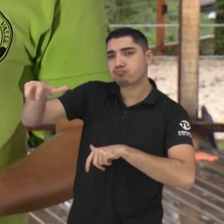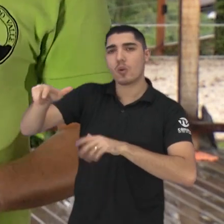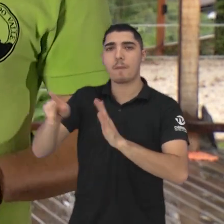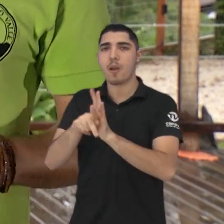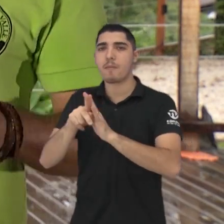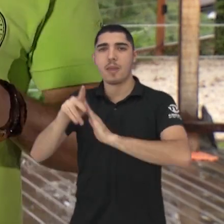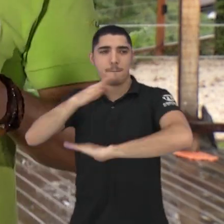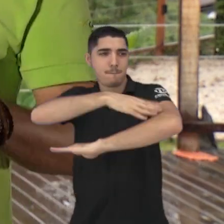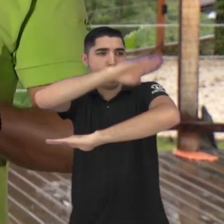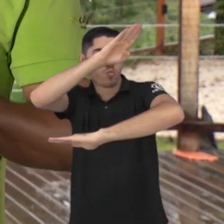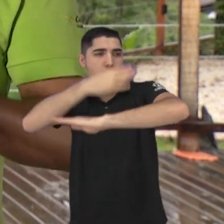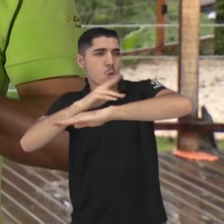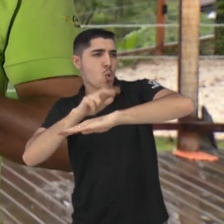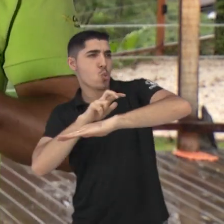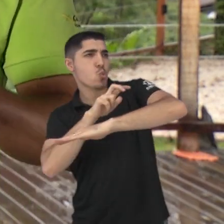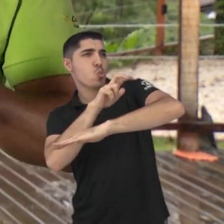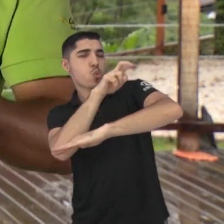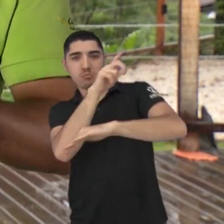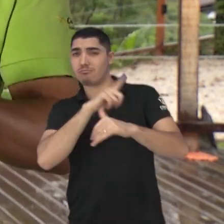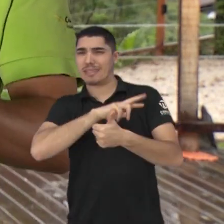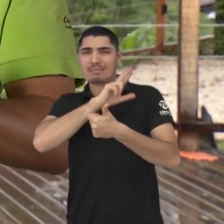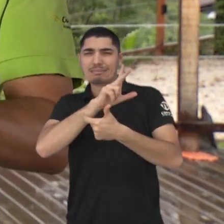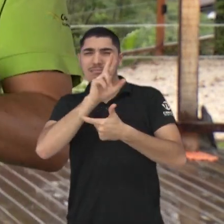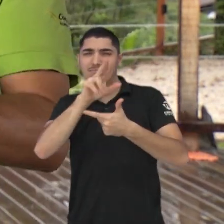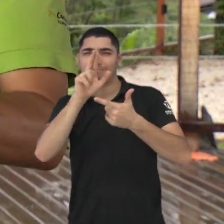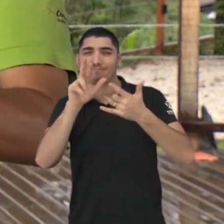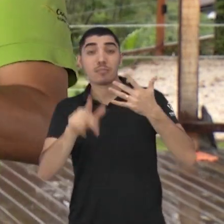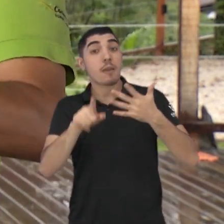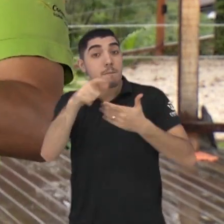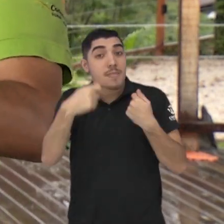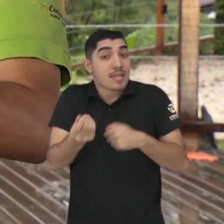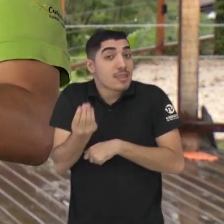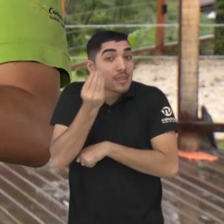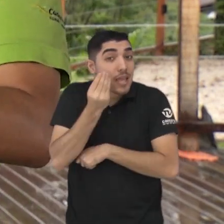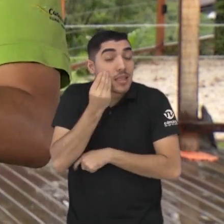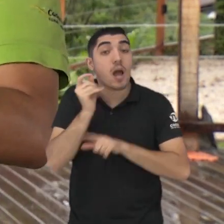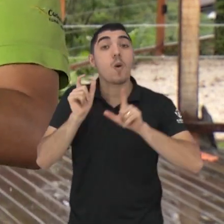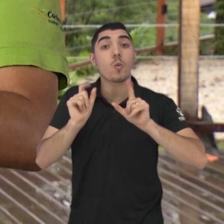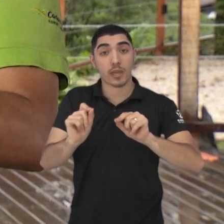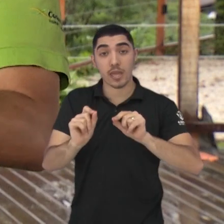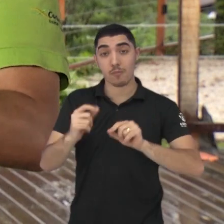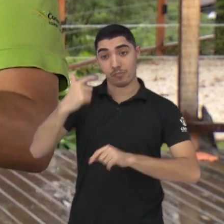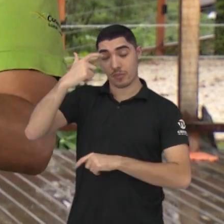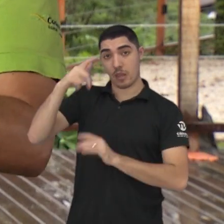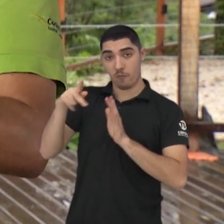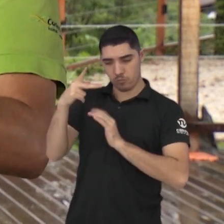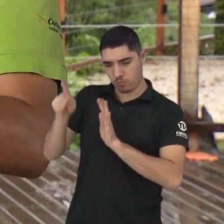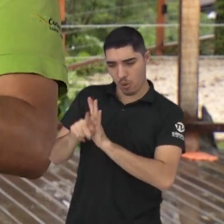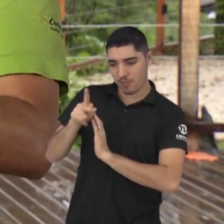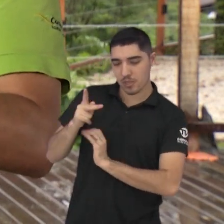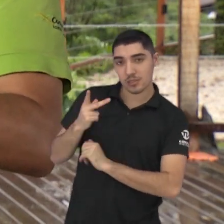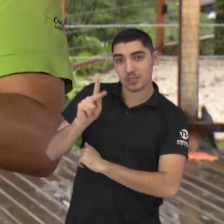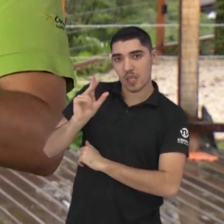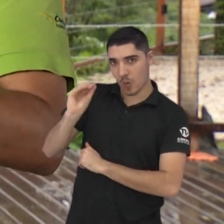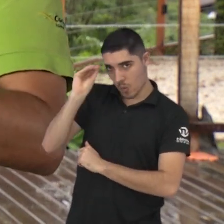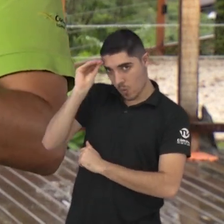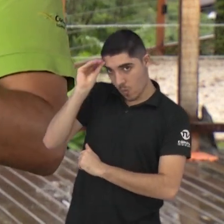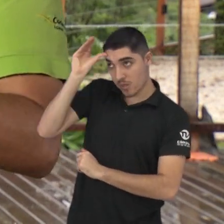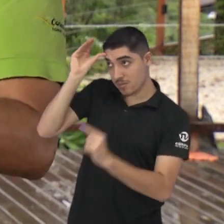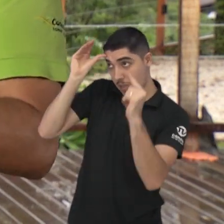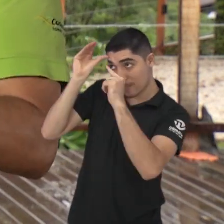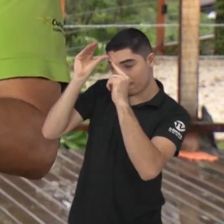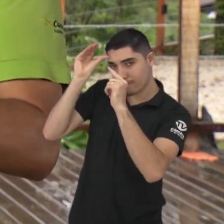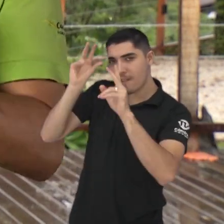caminhada, Então, você tem que tentar ao máximo administrar o conhecimento de tudo aquilo que